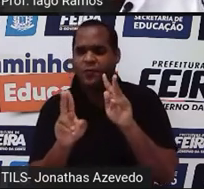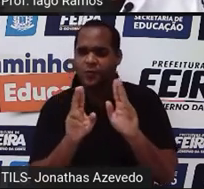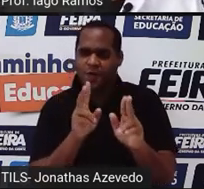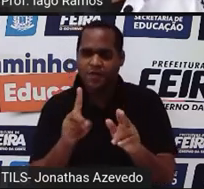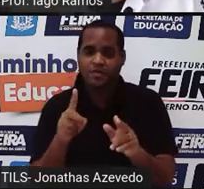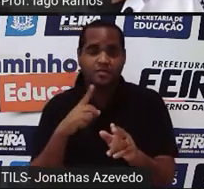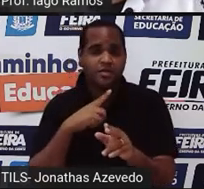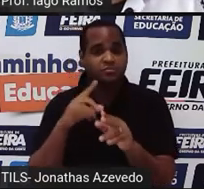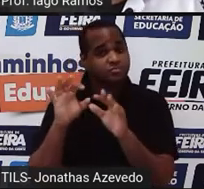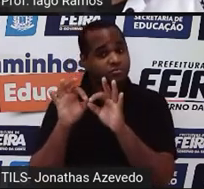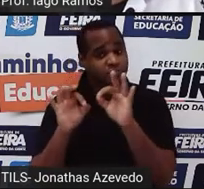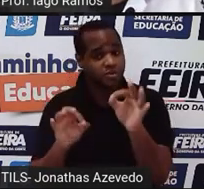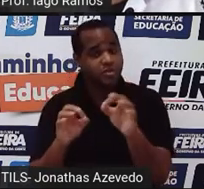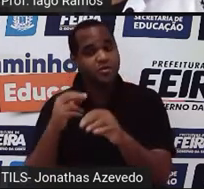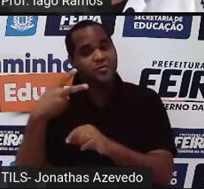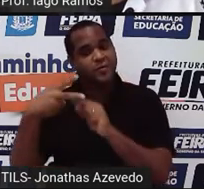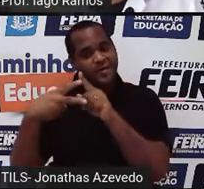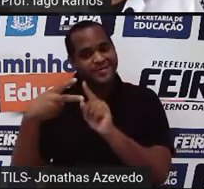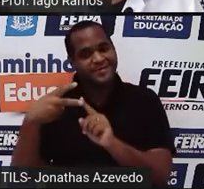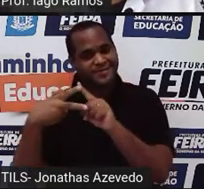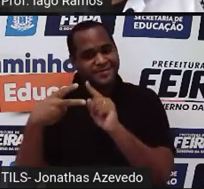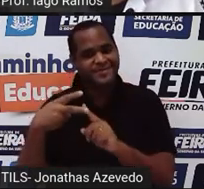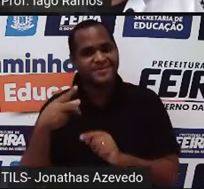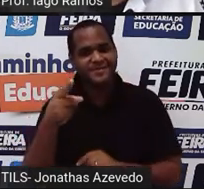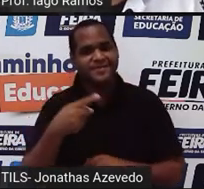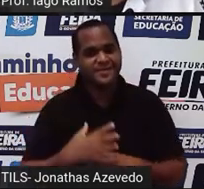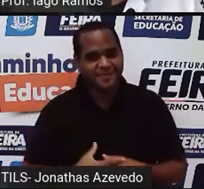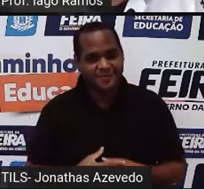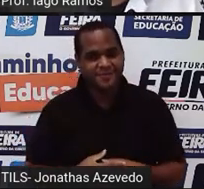jeito com uma distância de 2 quadrados. Olha só.